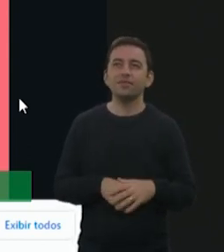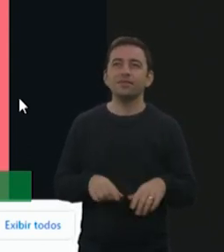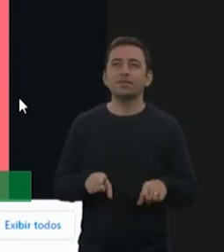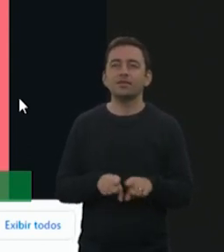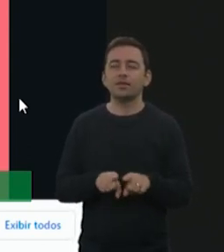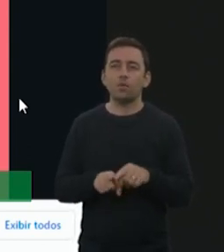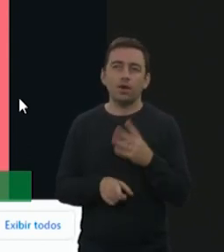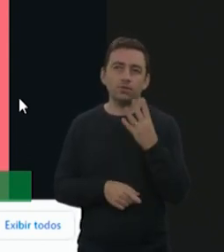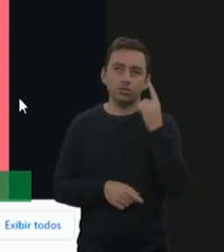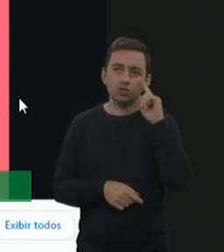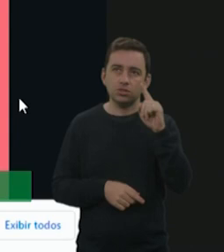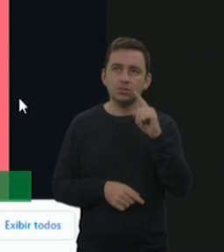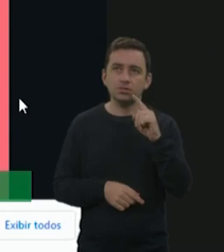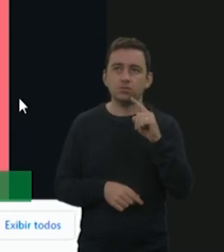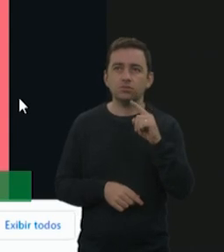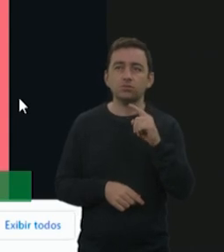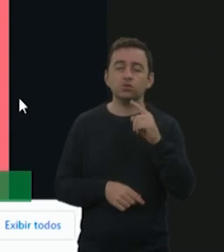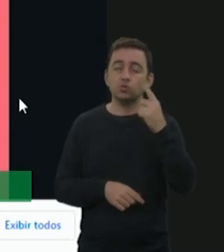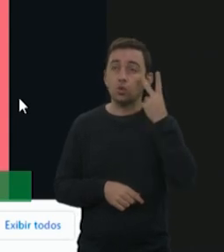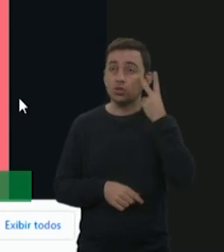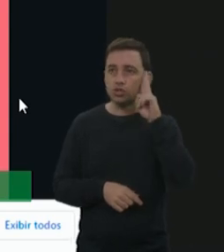4 dias e o laudo sai em 2 dias.